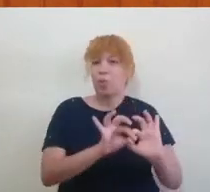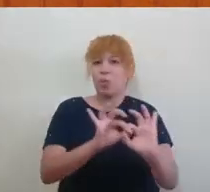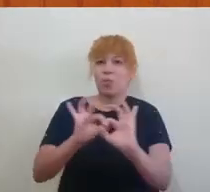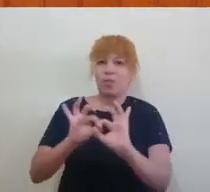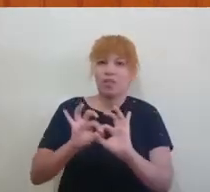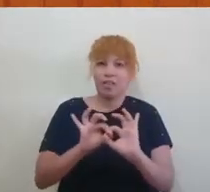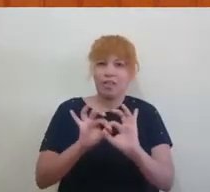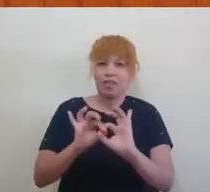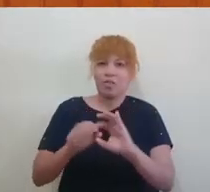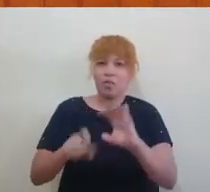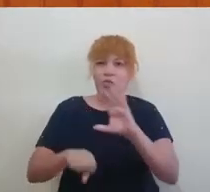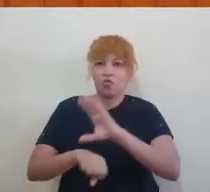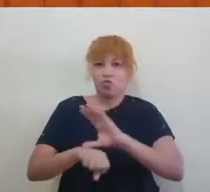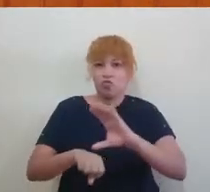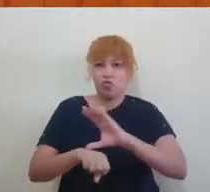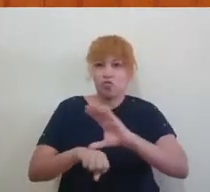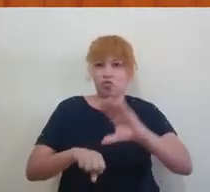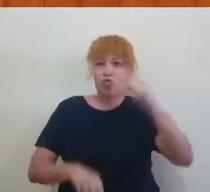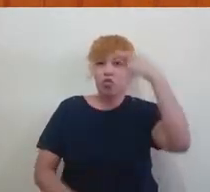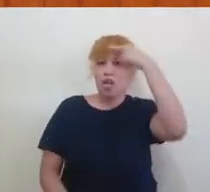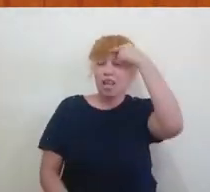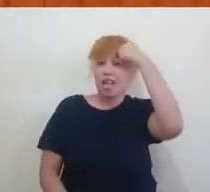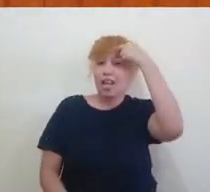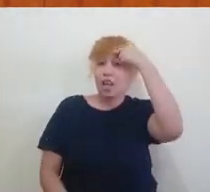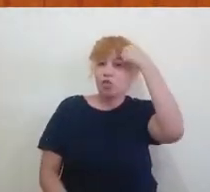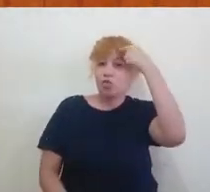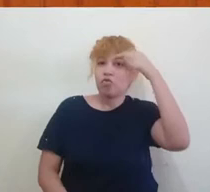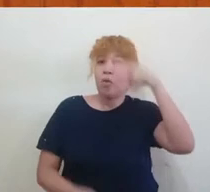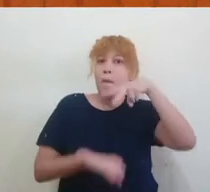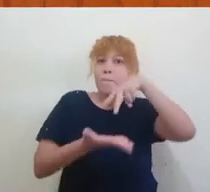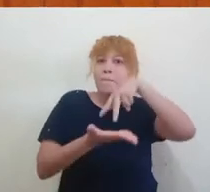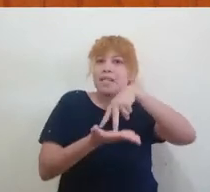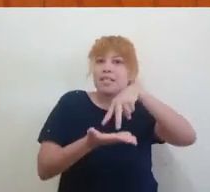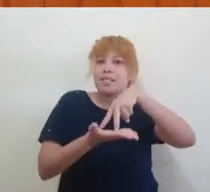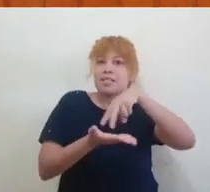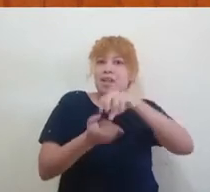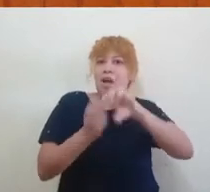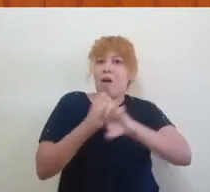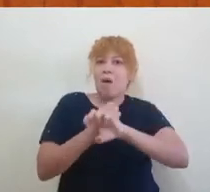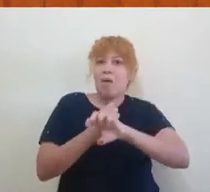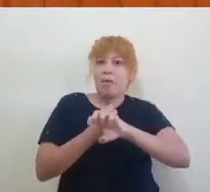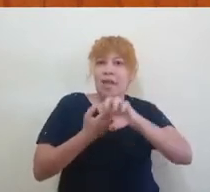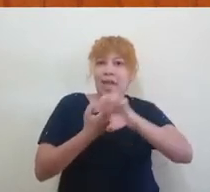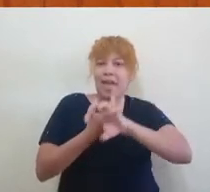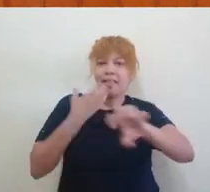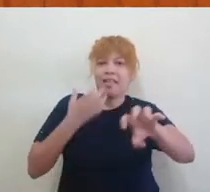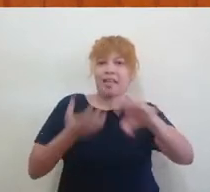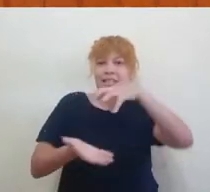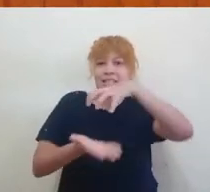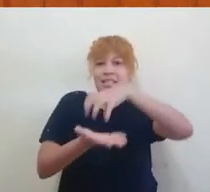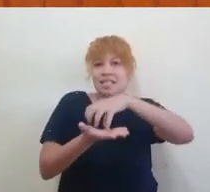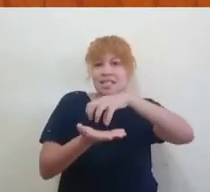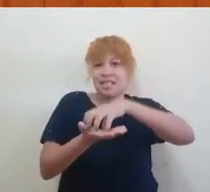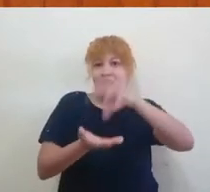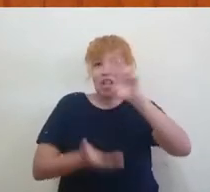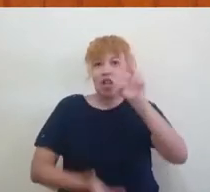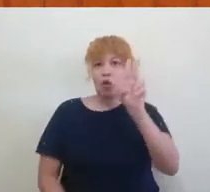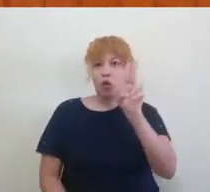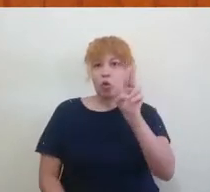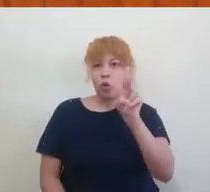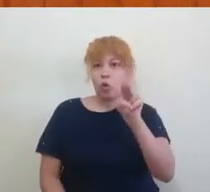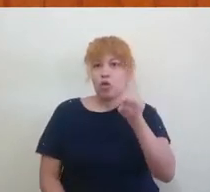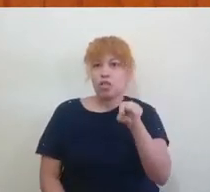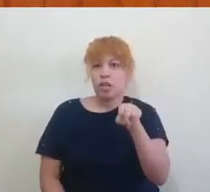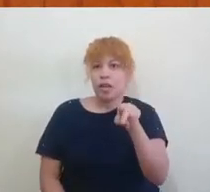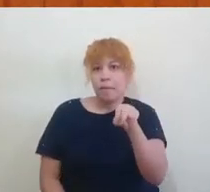Convidam-se todos que estão na diretoria, em posição de reverência, para ouvirem a execução do Hino